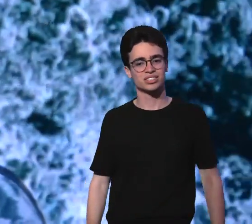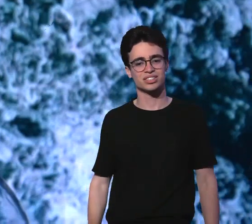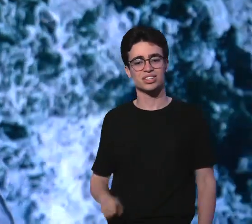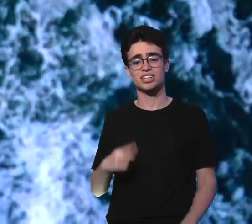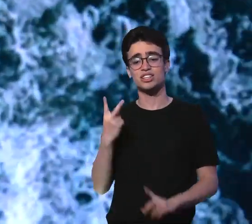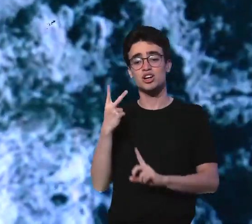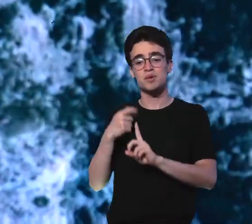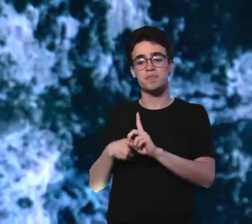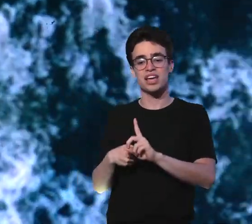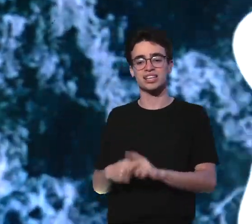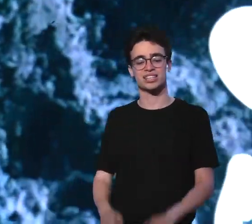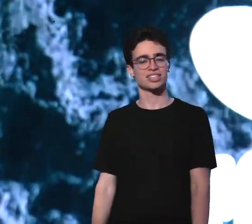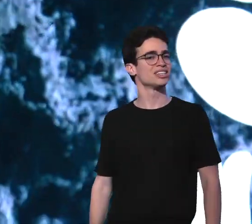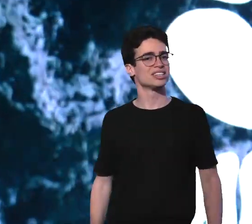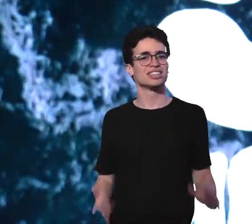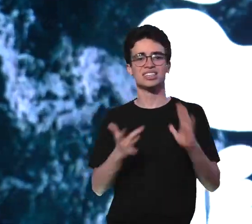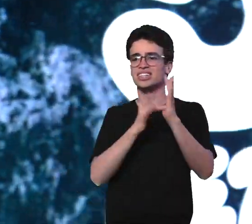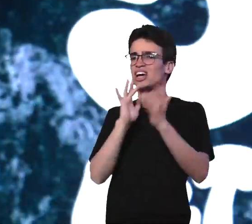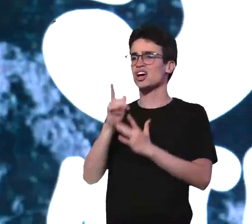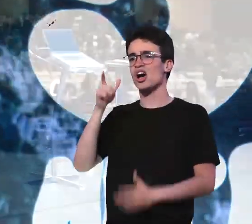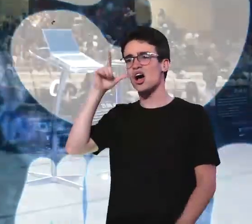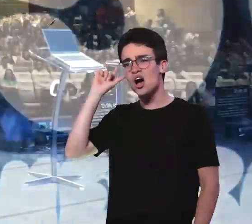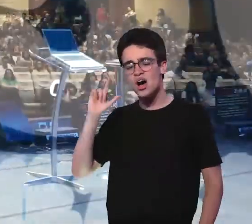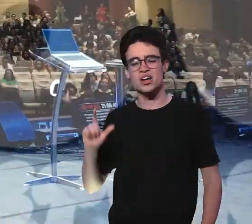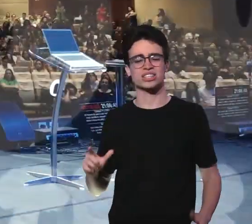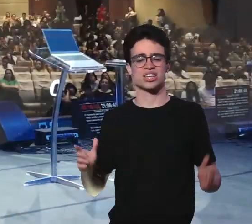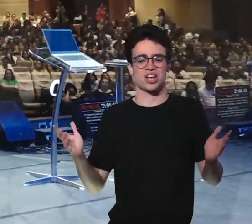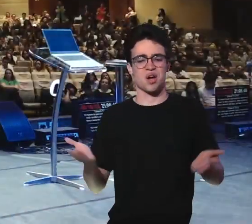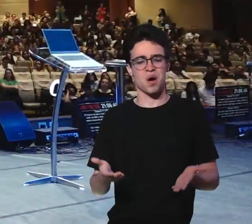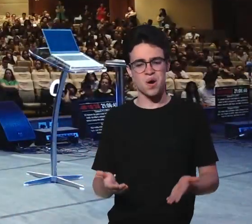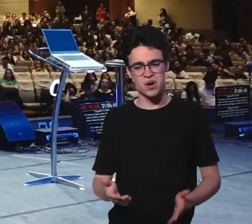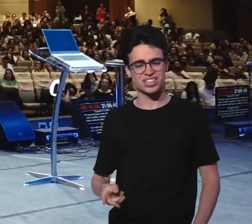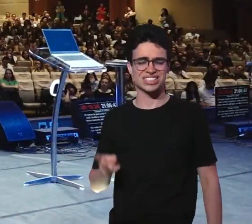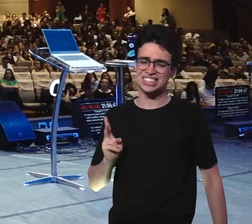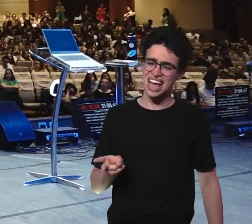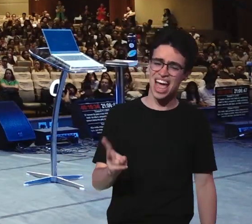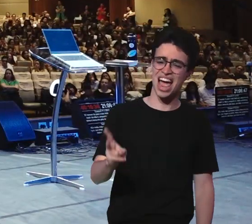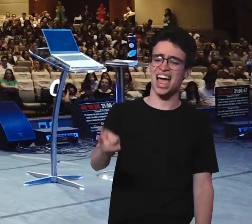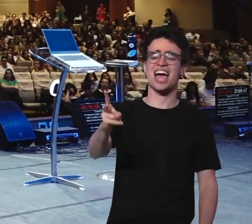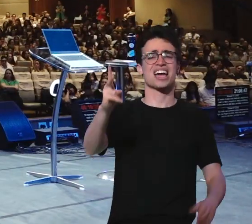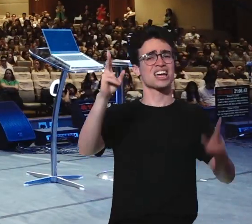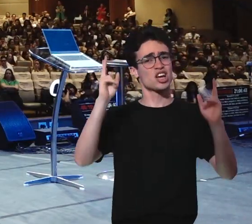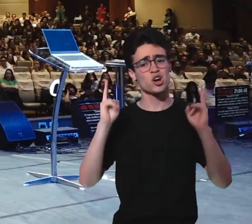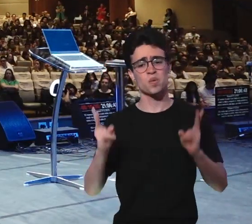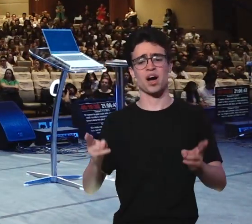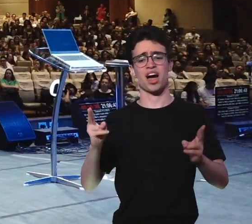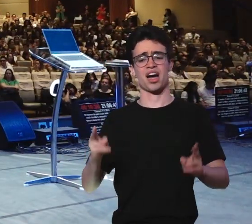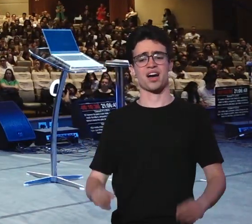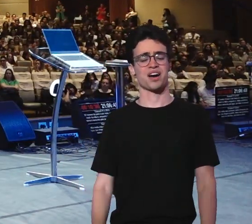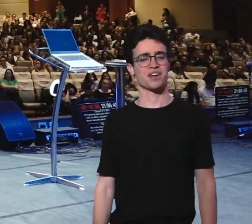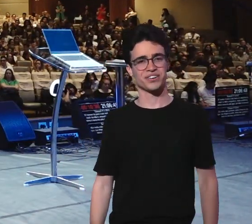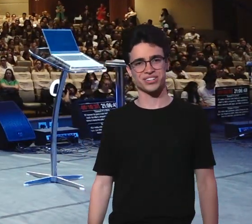meses. Jesus é o mesmo ontem, hoje e sempre.